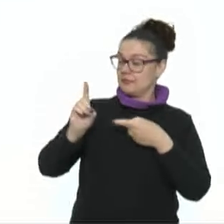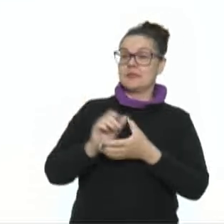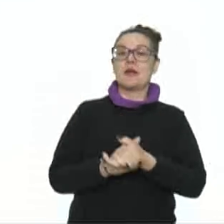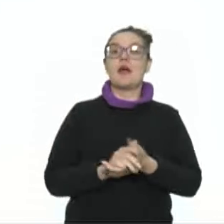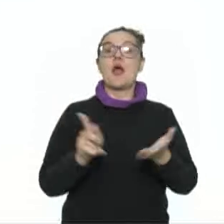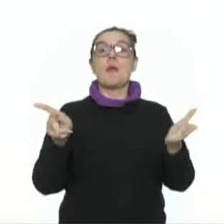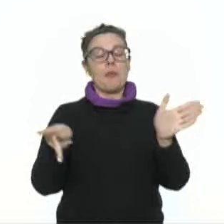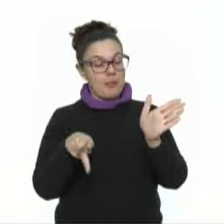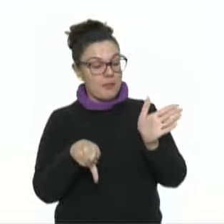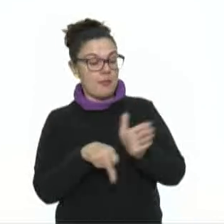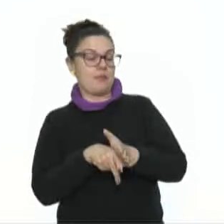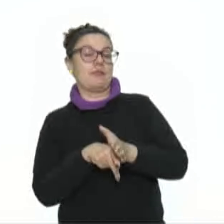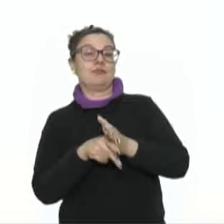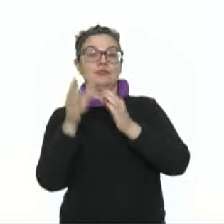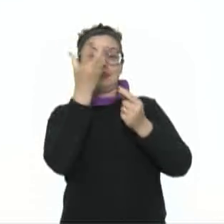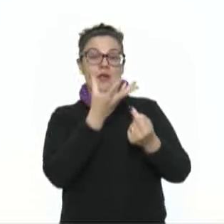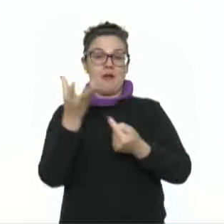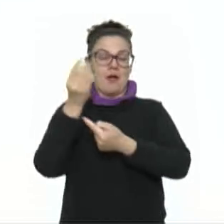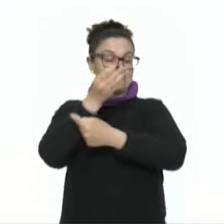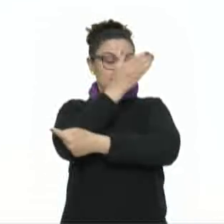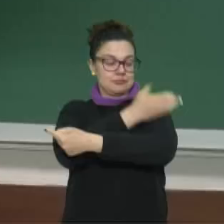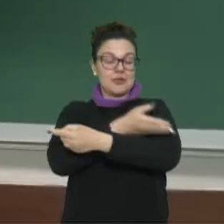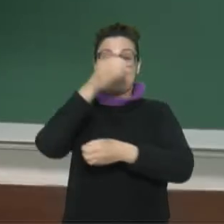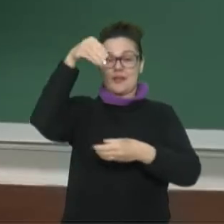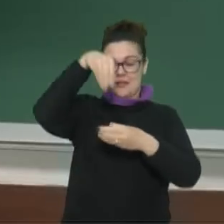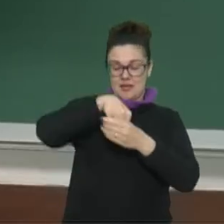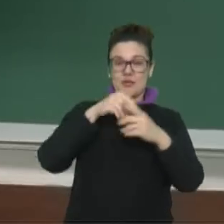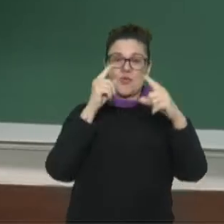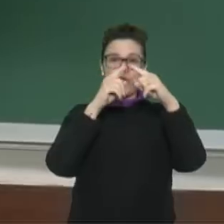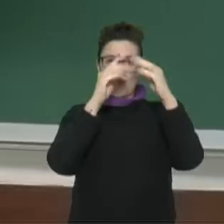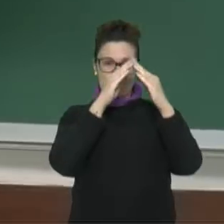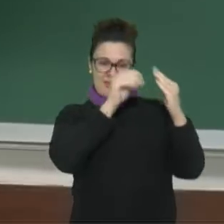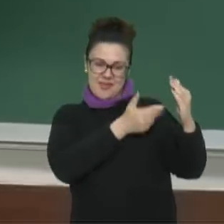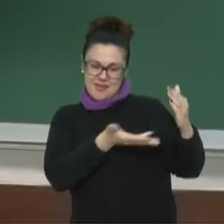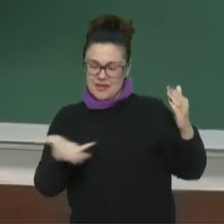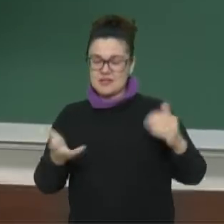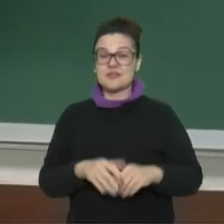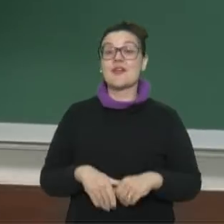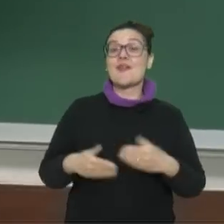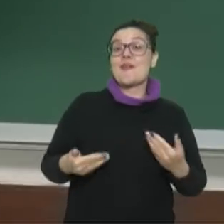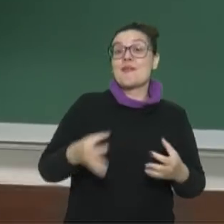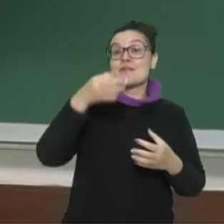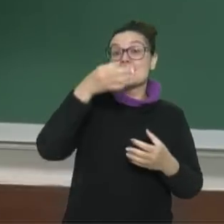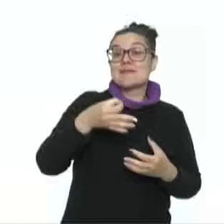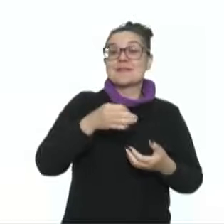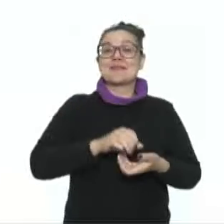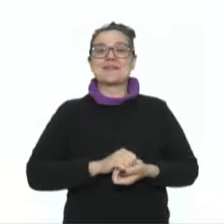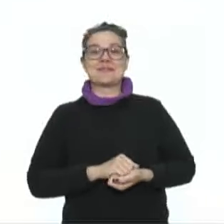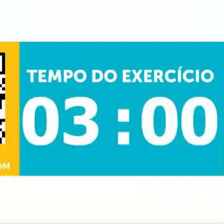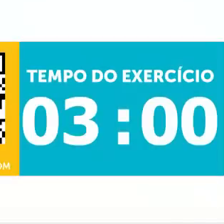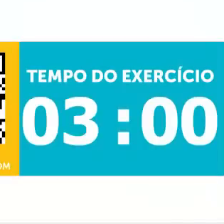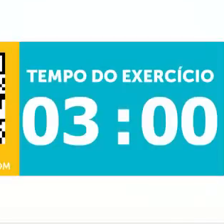arte medieval, realizada dentro dos templos. E aí, qual é a resposta correta?